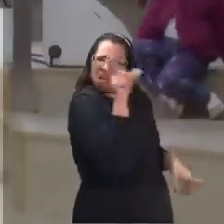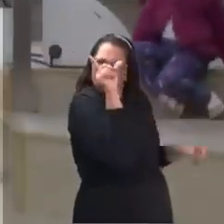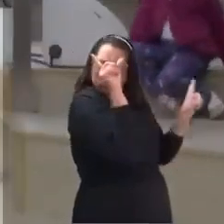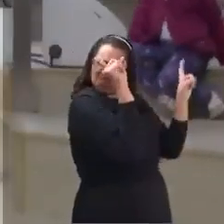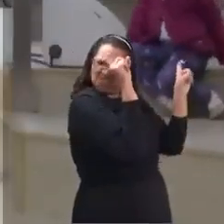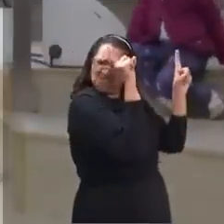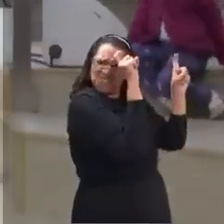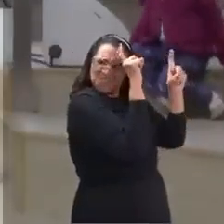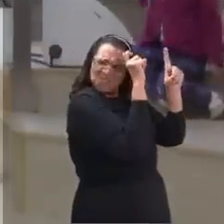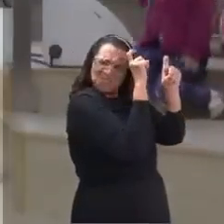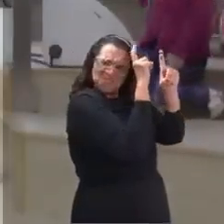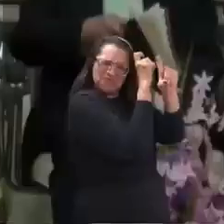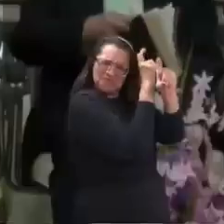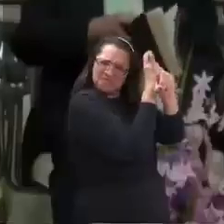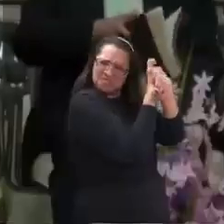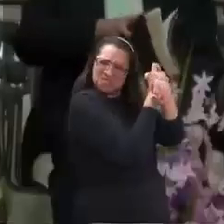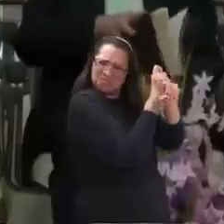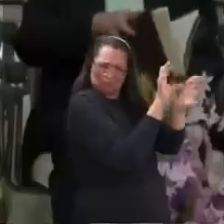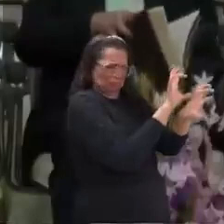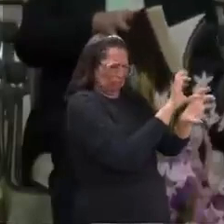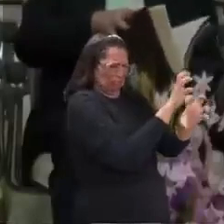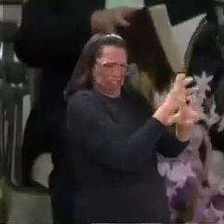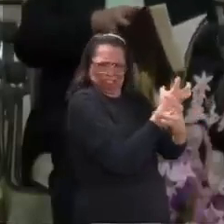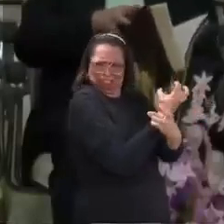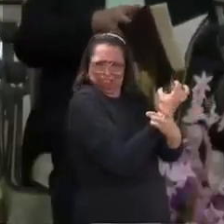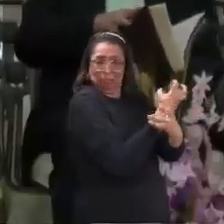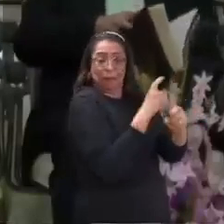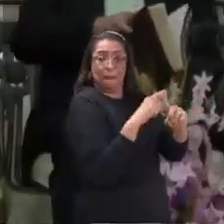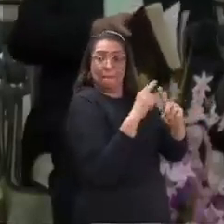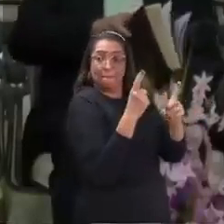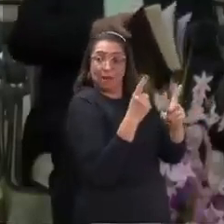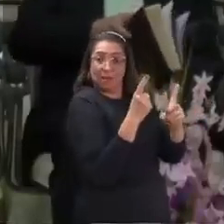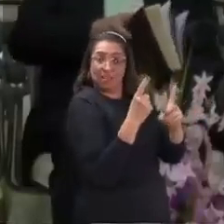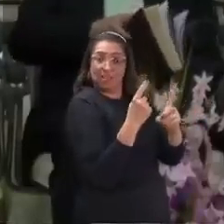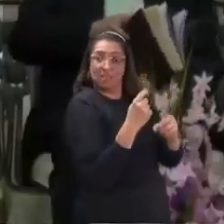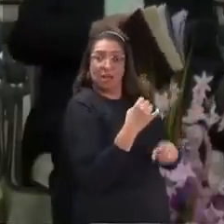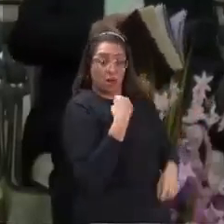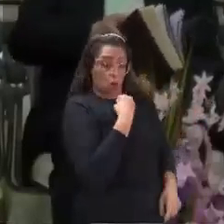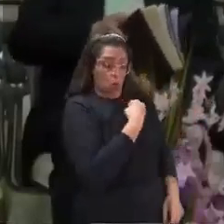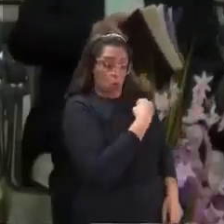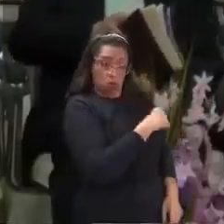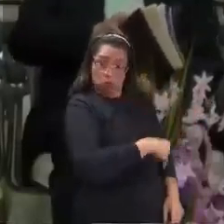José revolucionou e termina o Gênesis como herói.